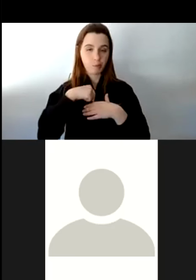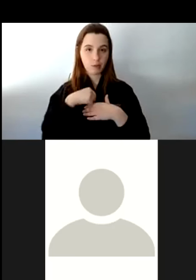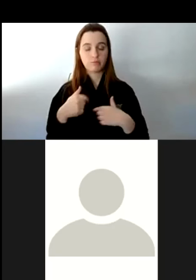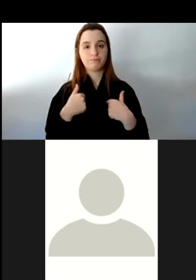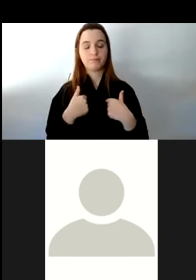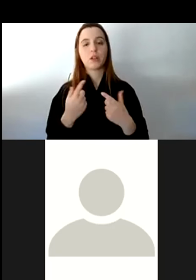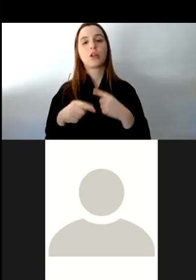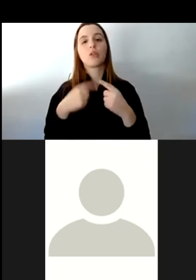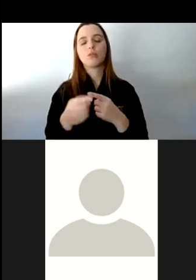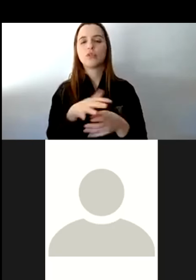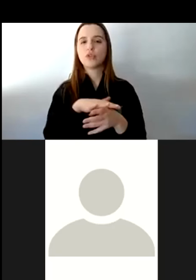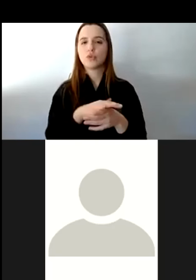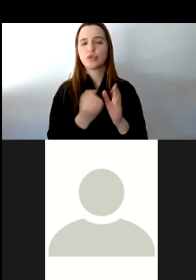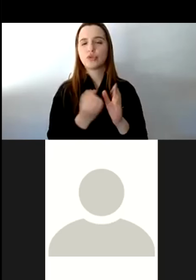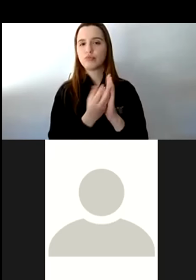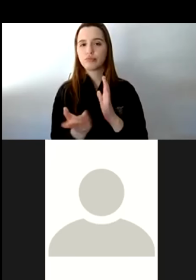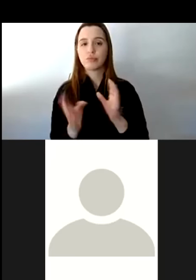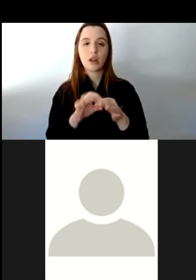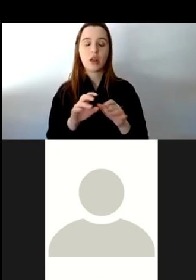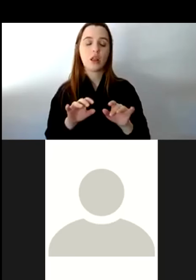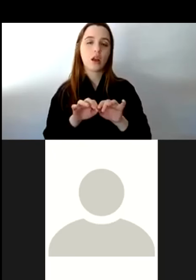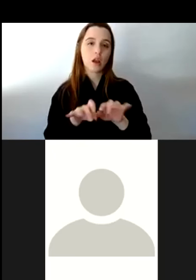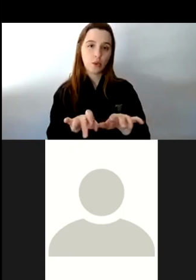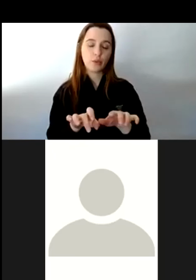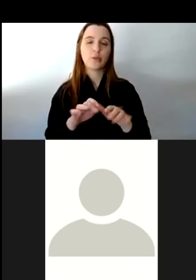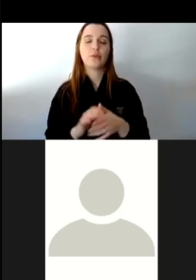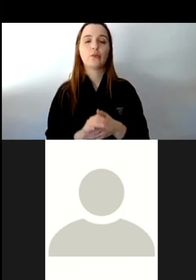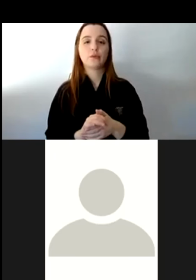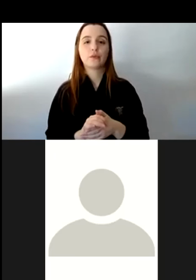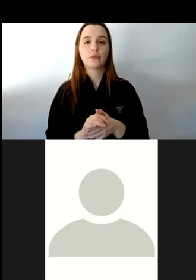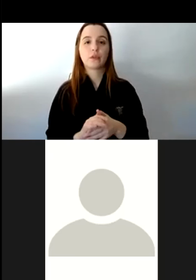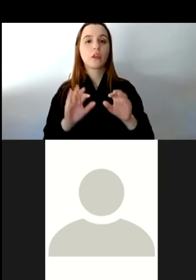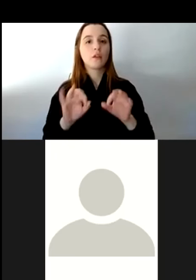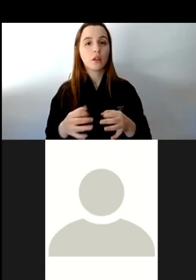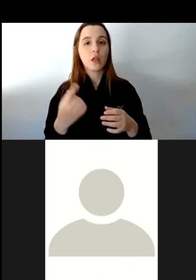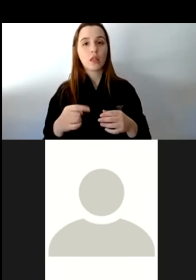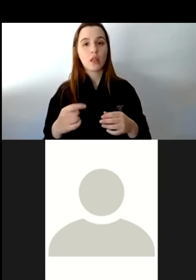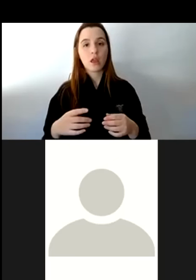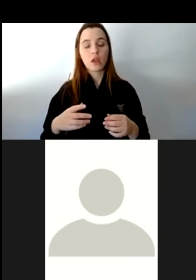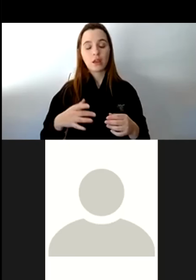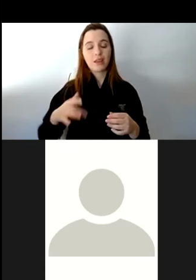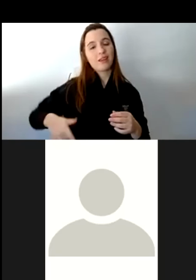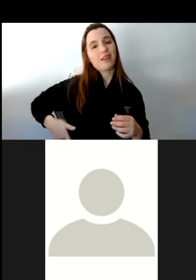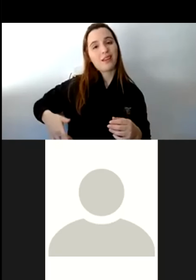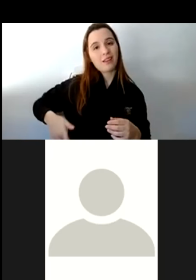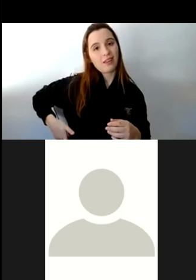de situações do âmbito oncológico, finalizando com o transplante de rim e transplante do